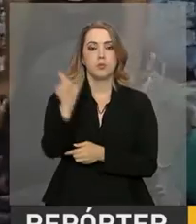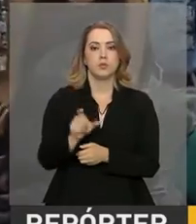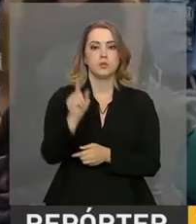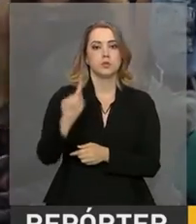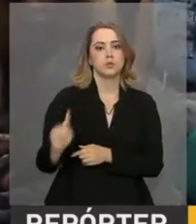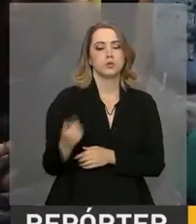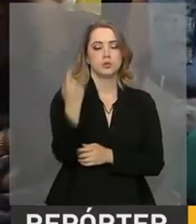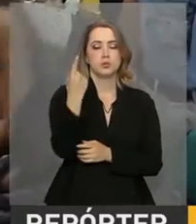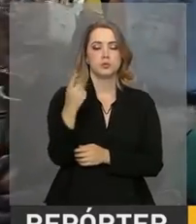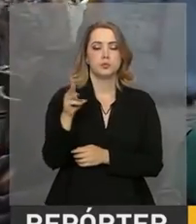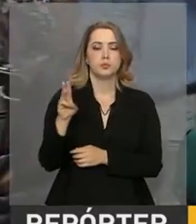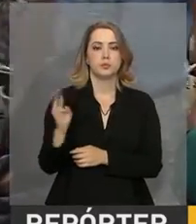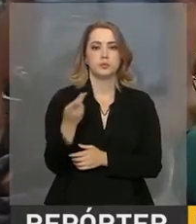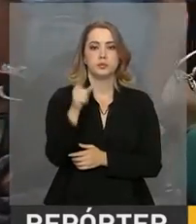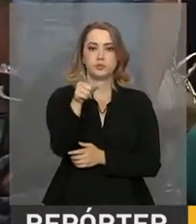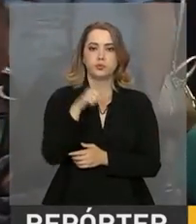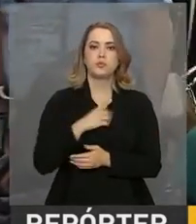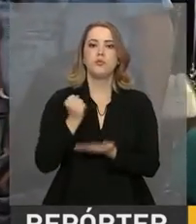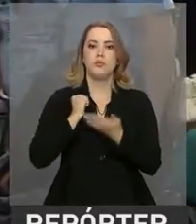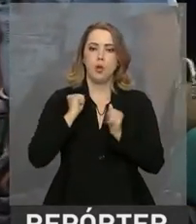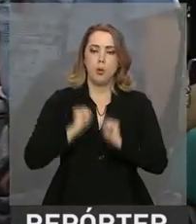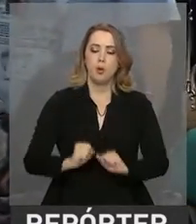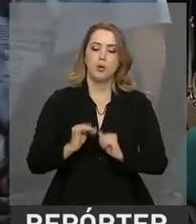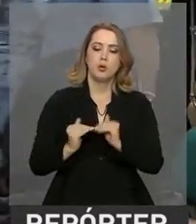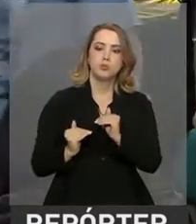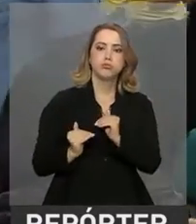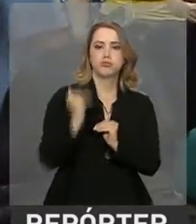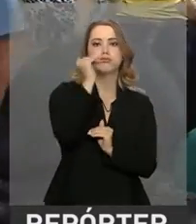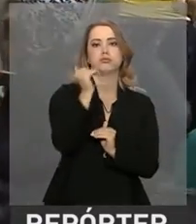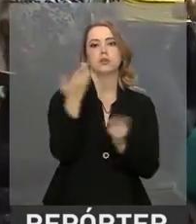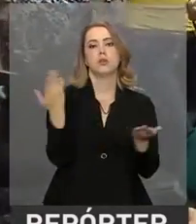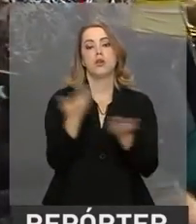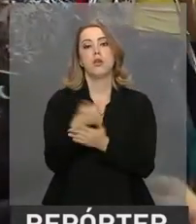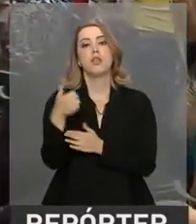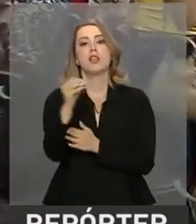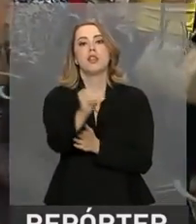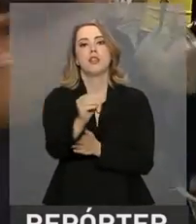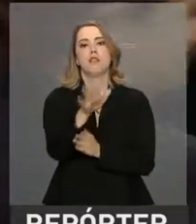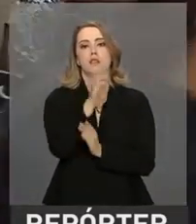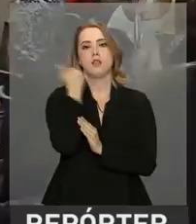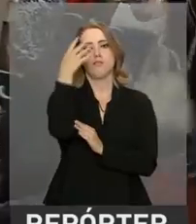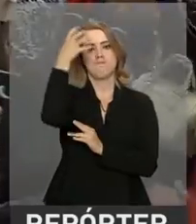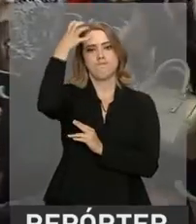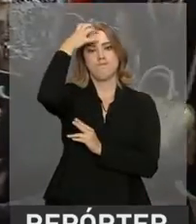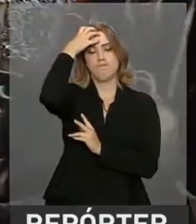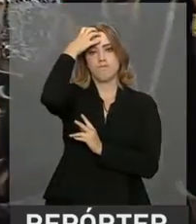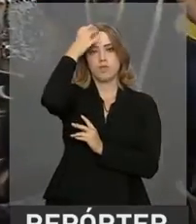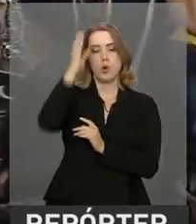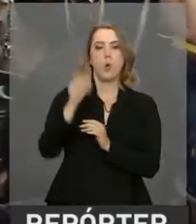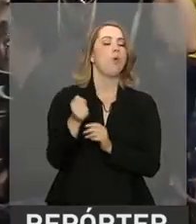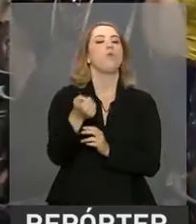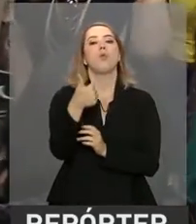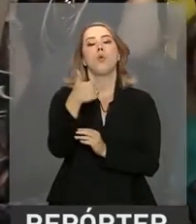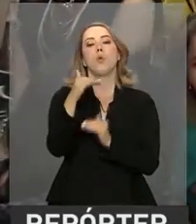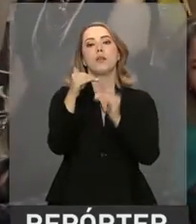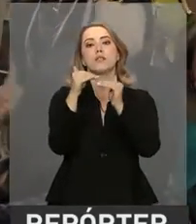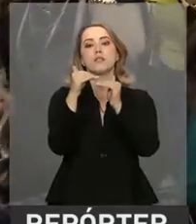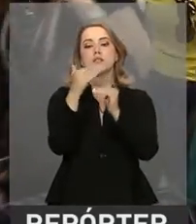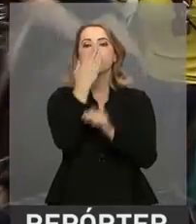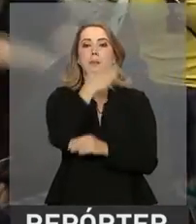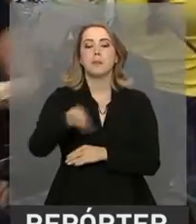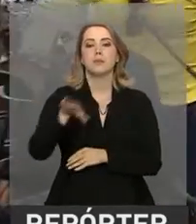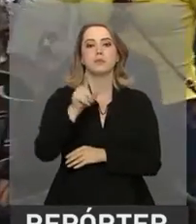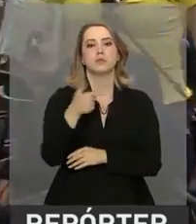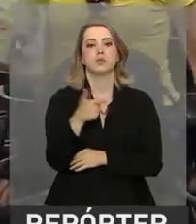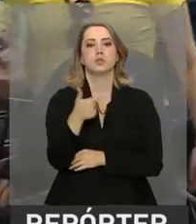bem maior. De cada 10 casos de morte encefálica registrados no primeiro semestre, quase metade não teve os órgãos